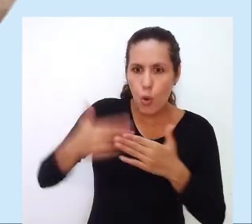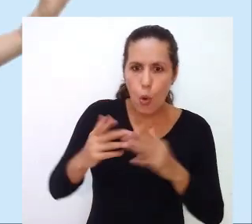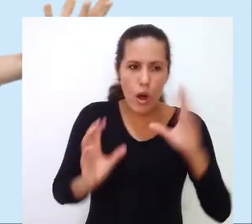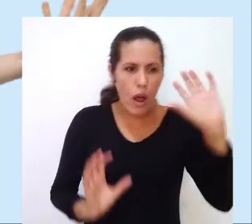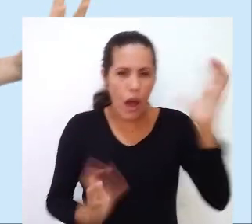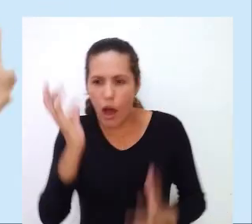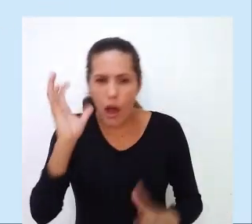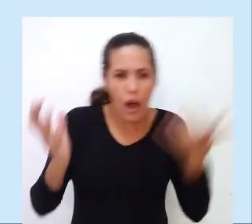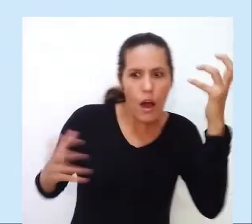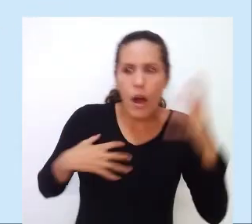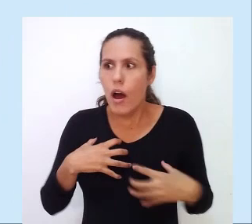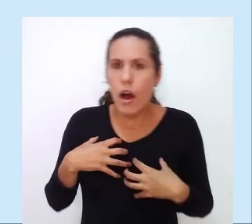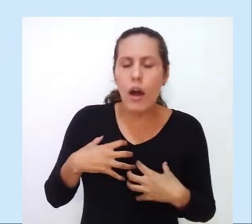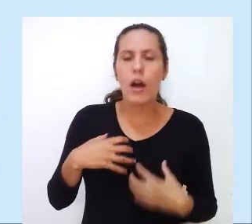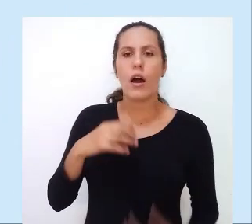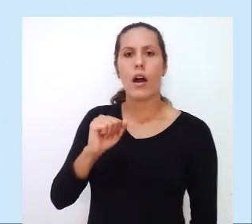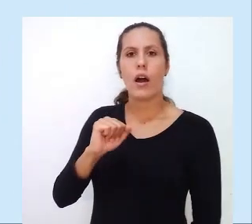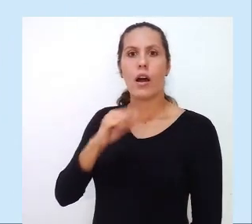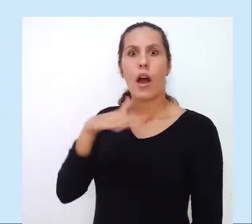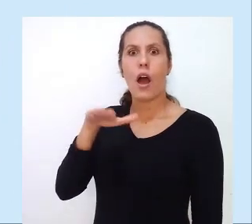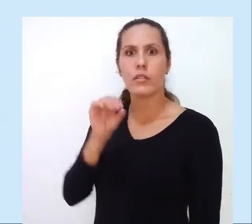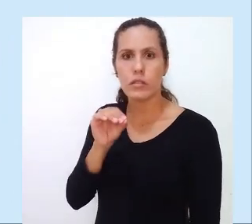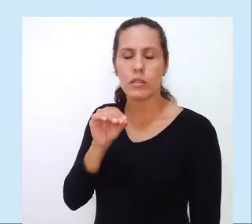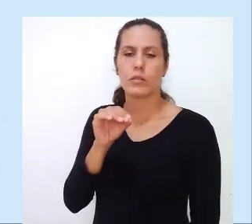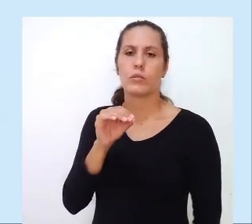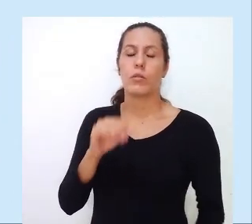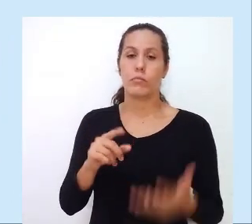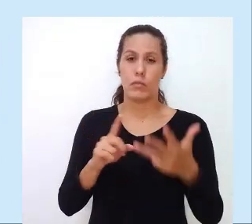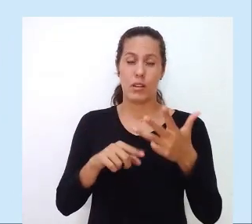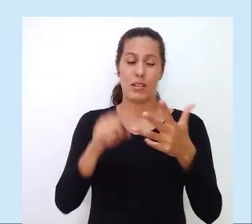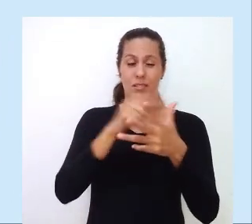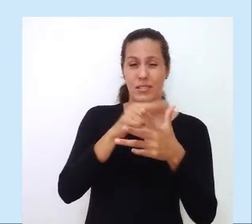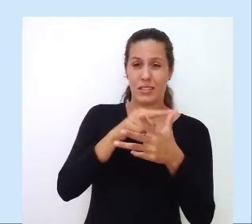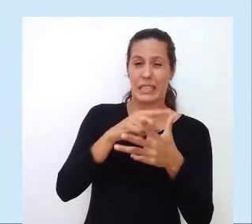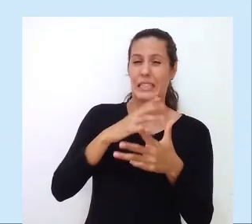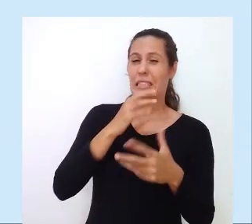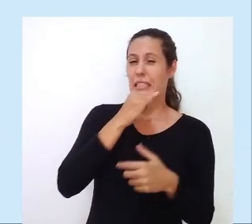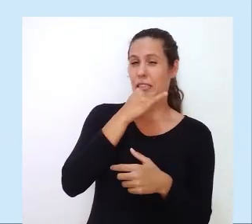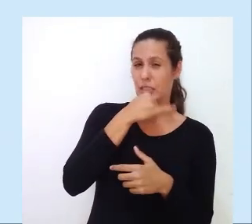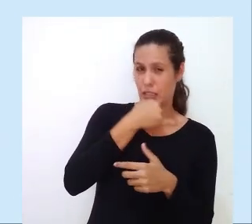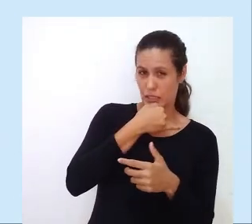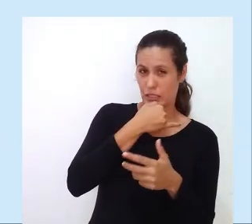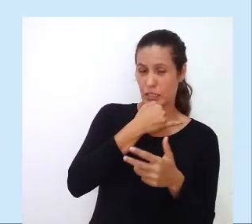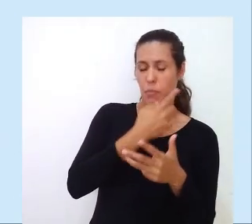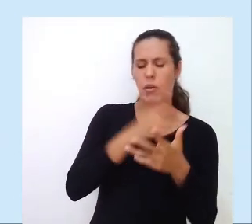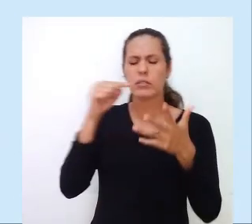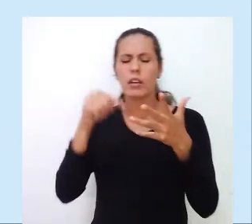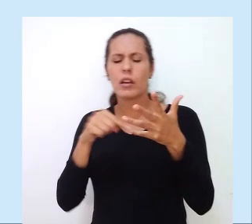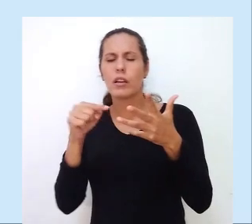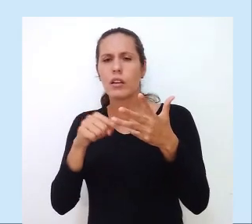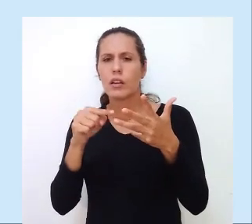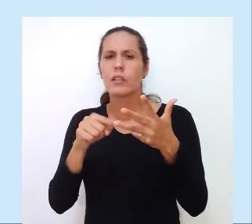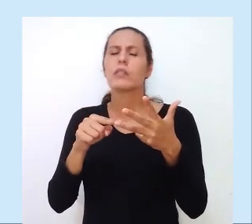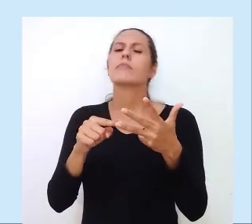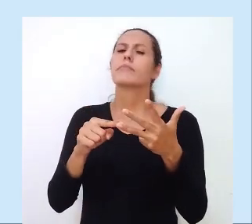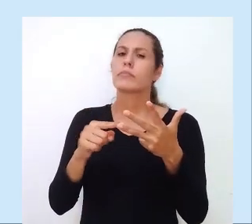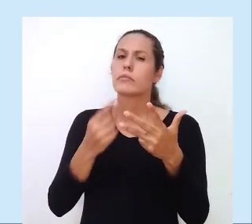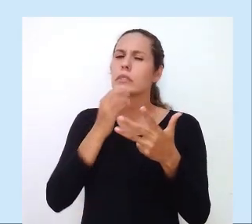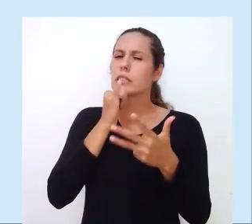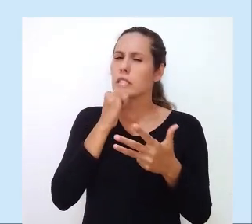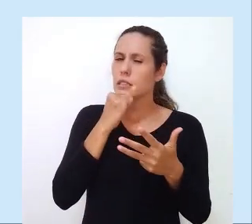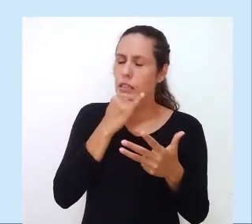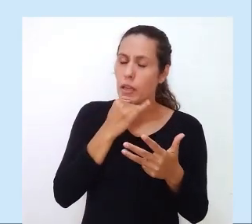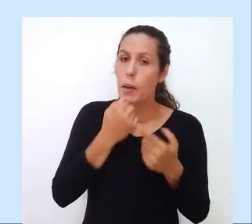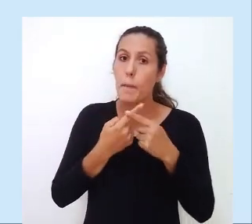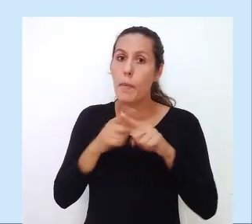Diferente da tragédia, o drama ele vai trazer histórias tristes também, mas são